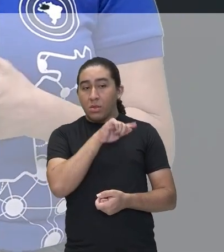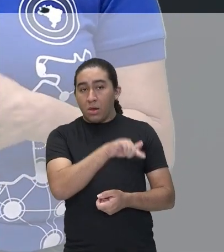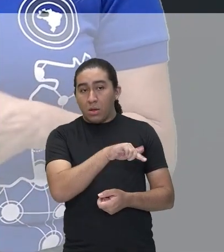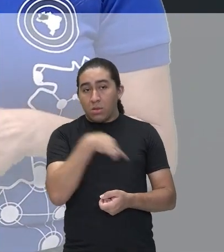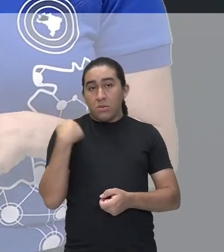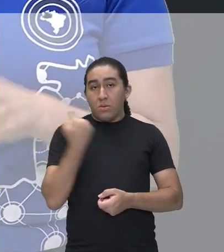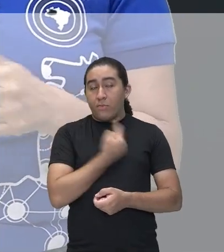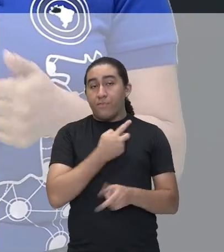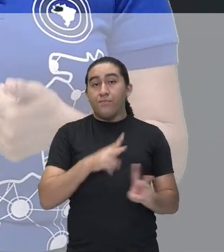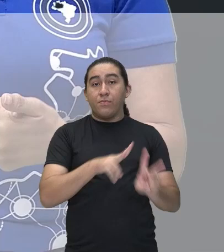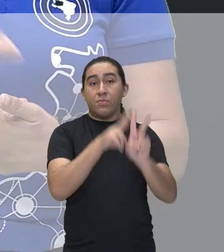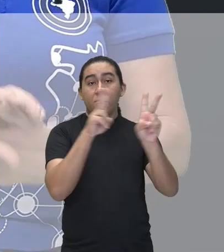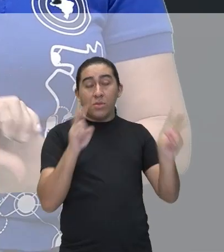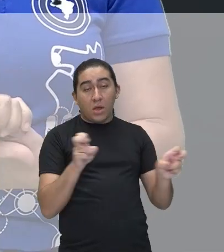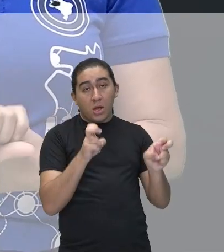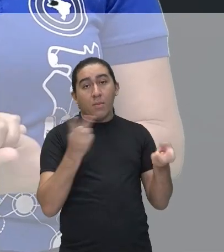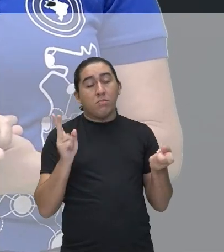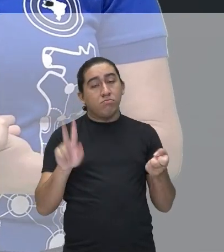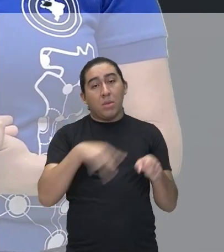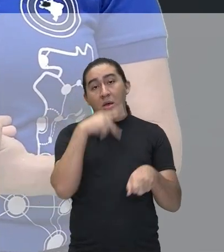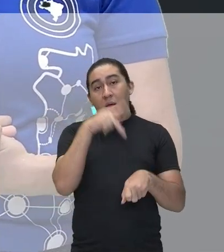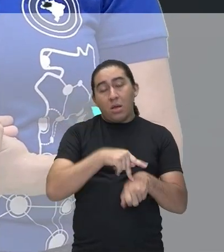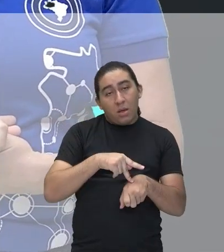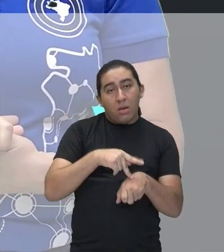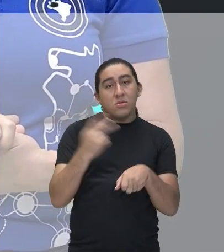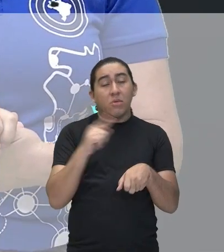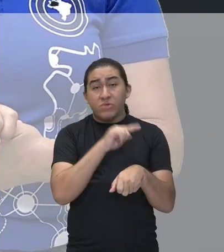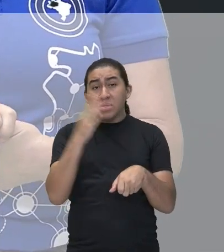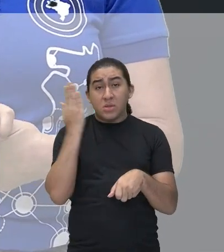do indianista,